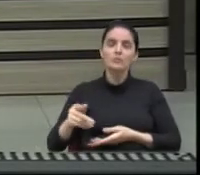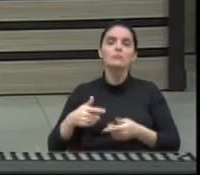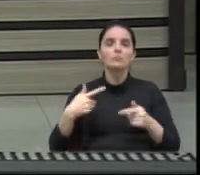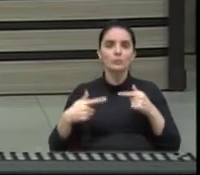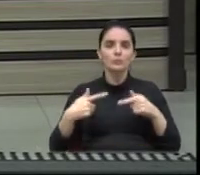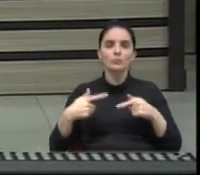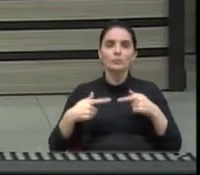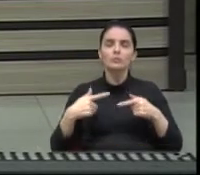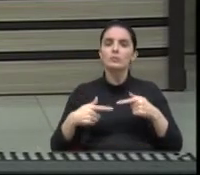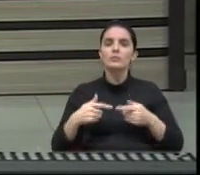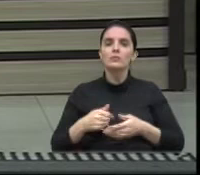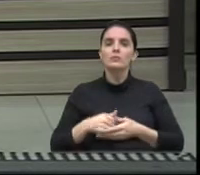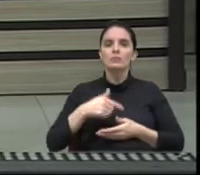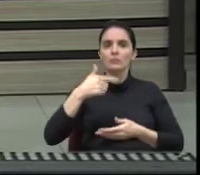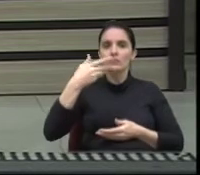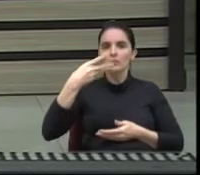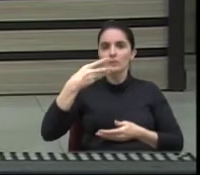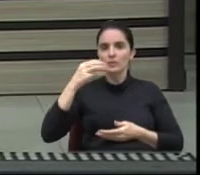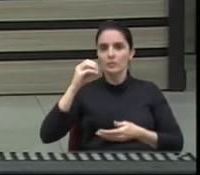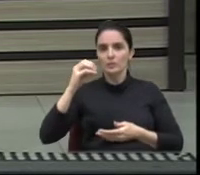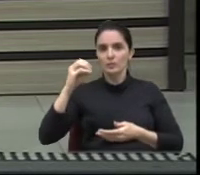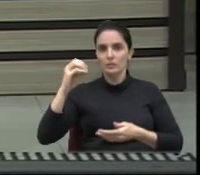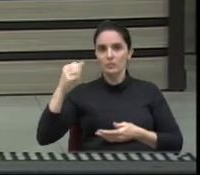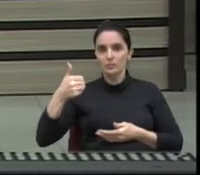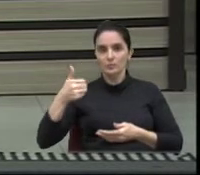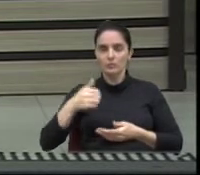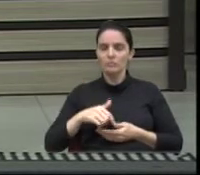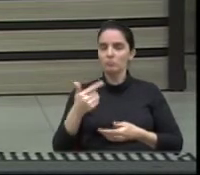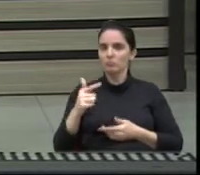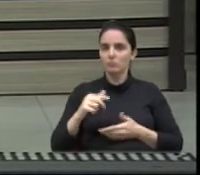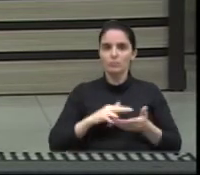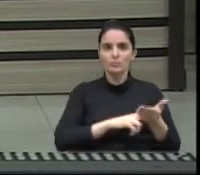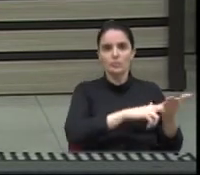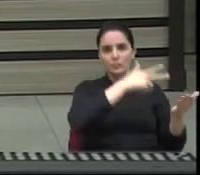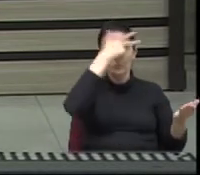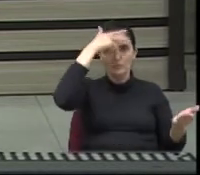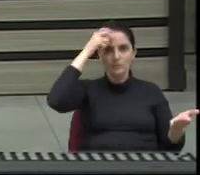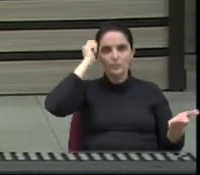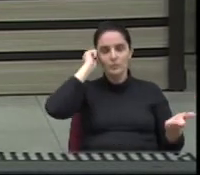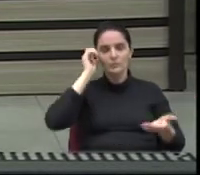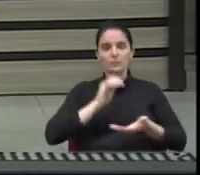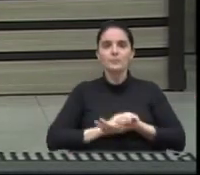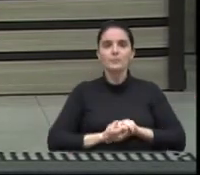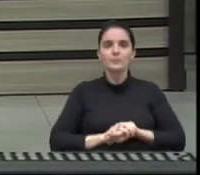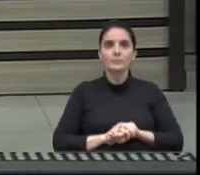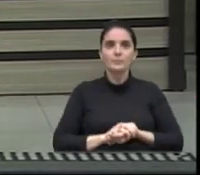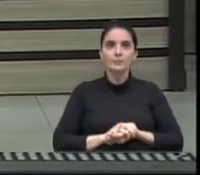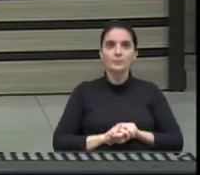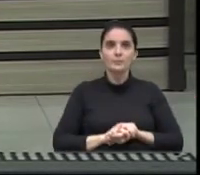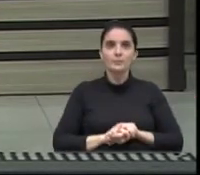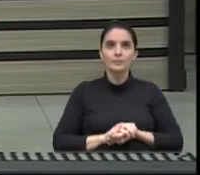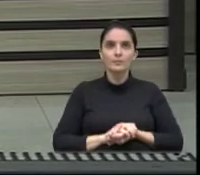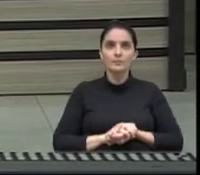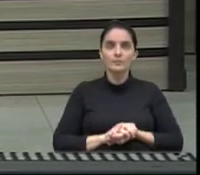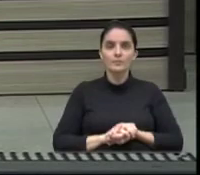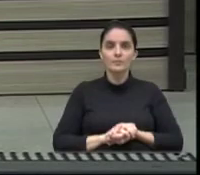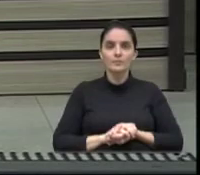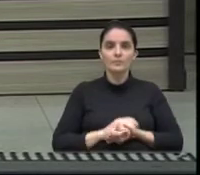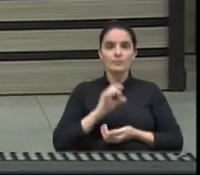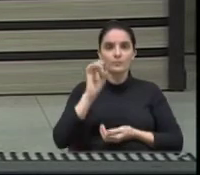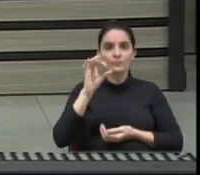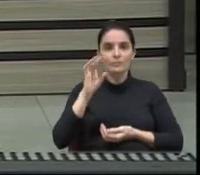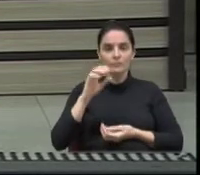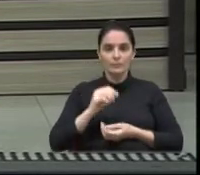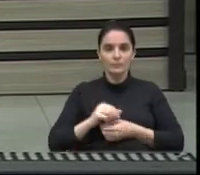em discussão o requerimento 301. Não havendo ao executivo. Infelizmente, a única onda verde